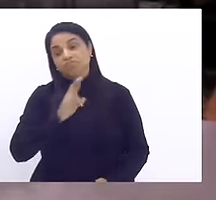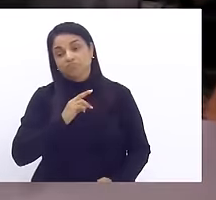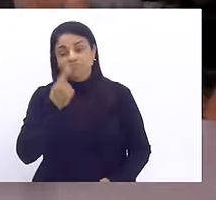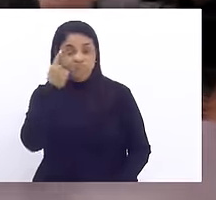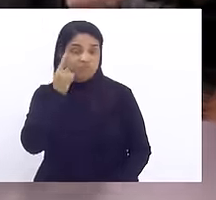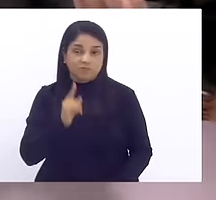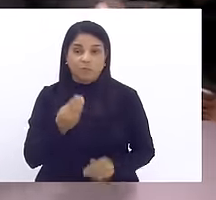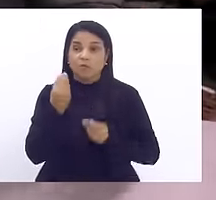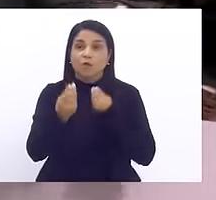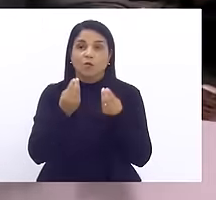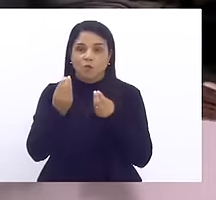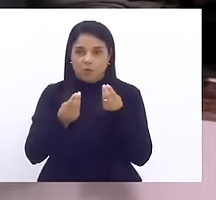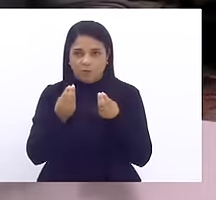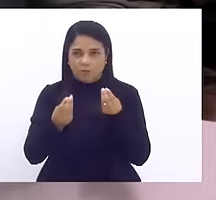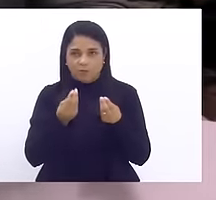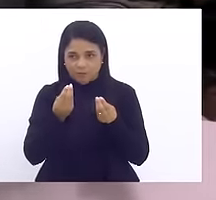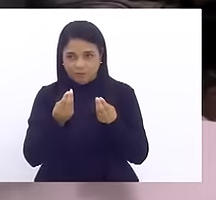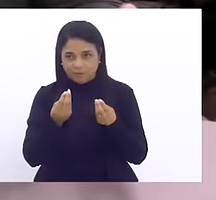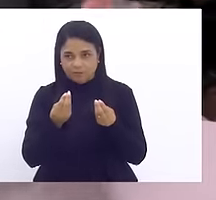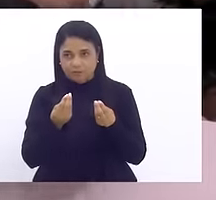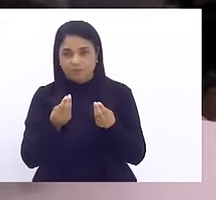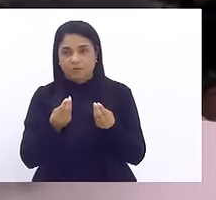dessa resposta